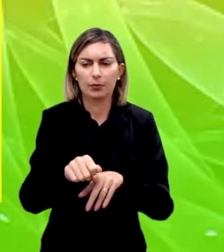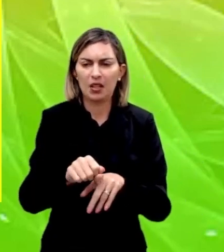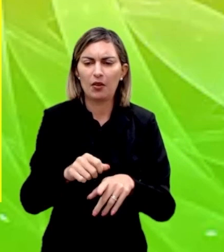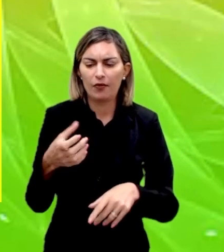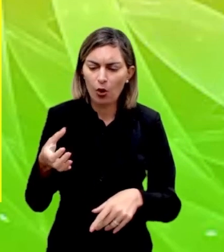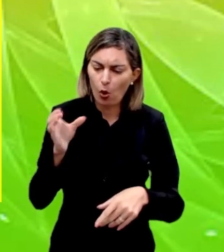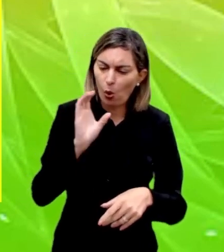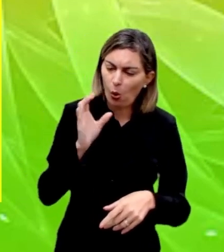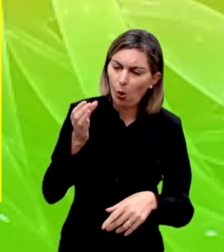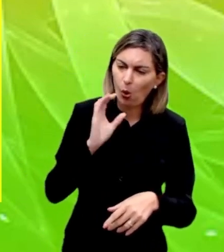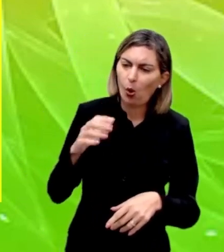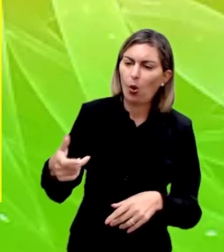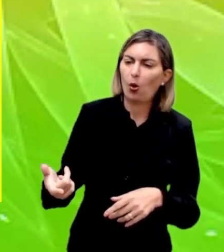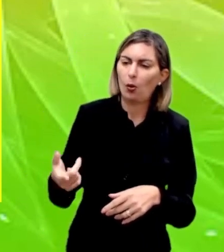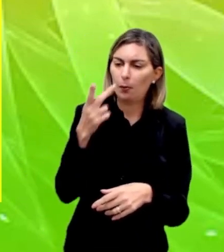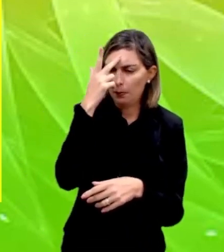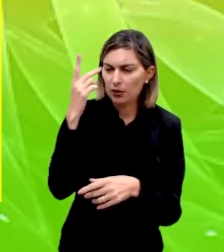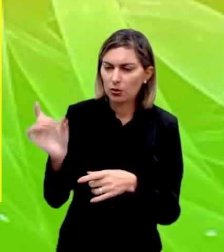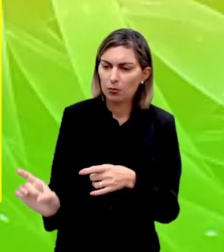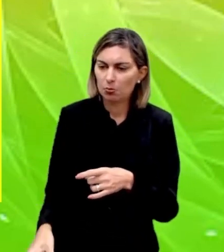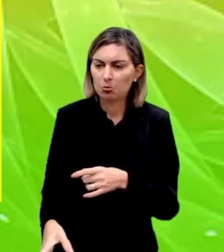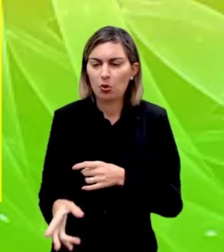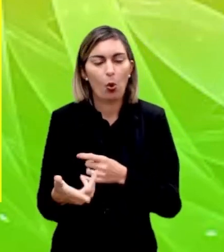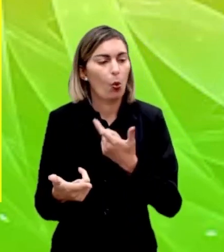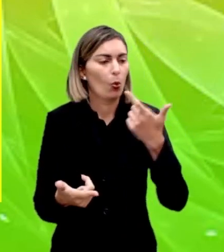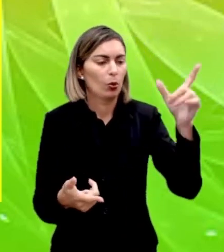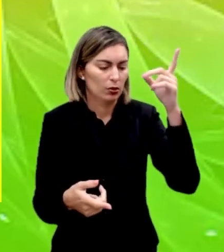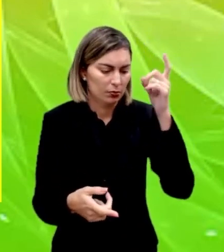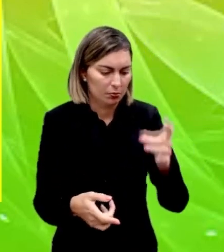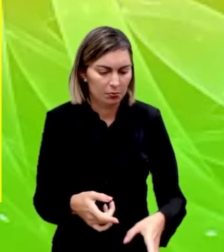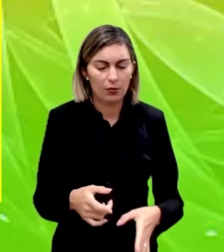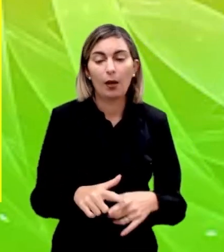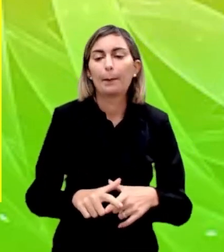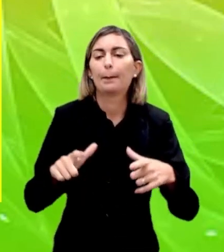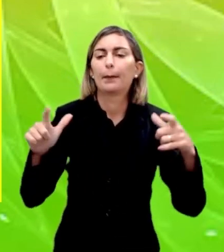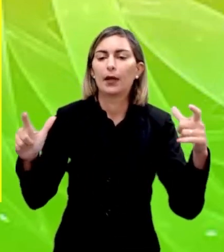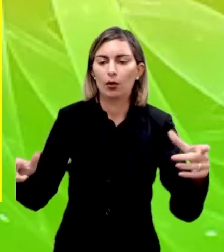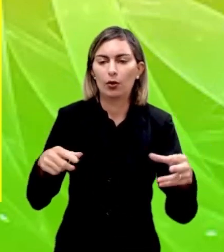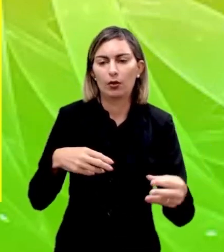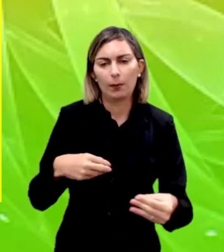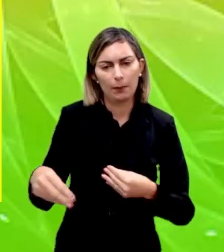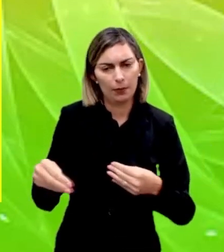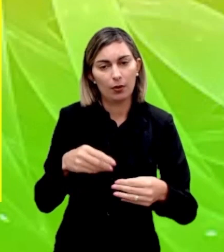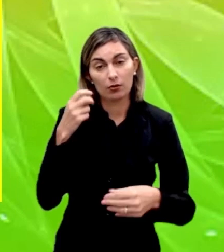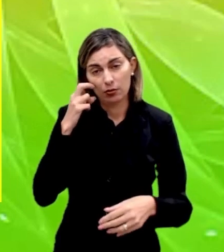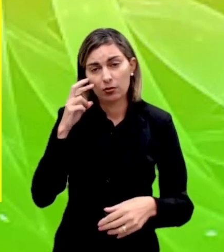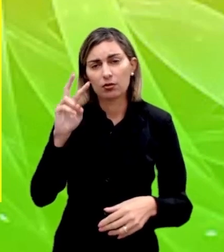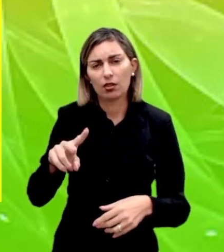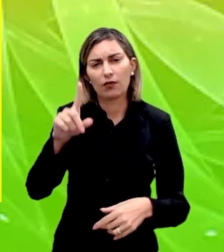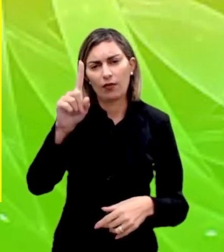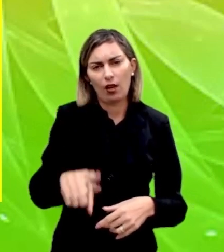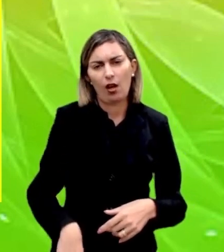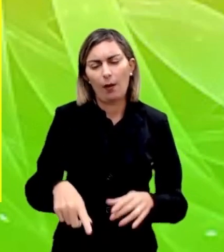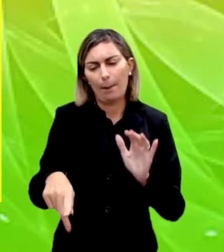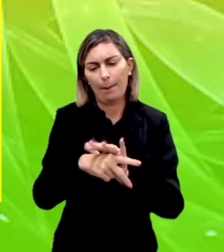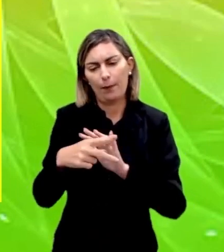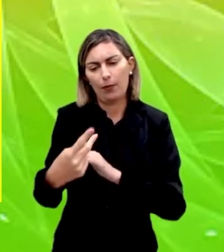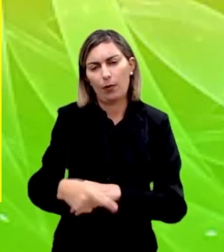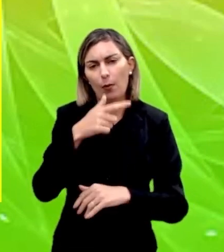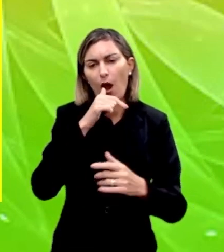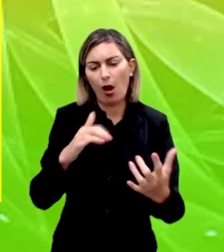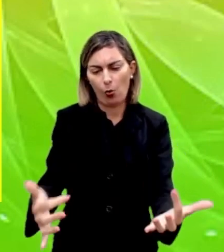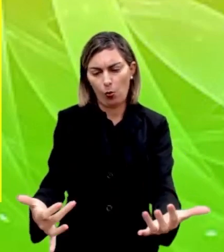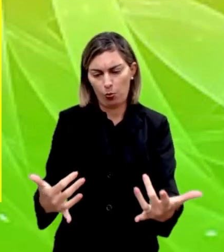que algum transeunte deixou, vê lá uma outra coisa, mas a maioria do plástico que você vê é que o próprio mar traz